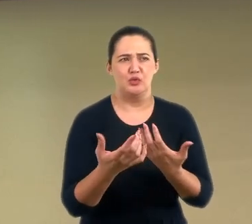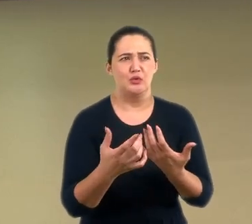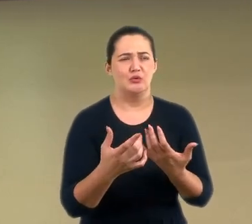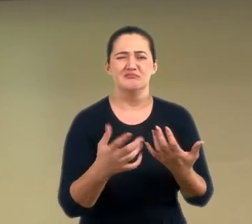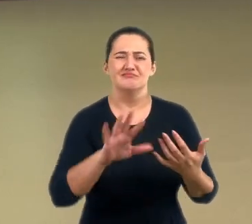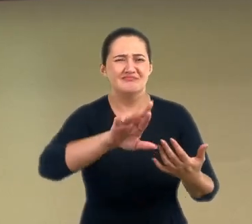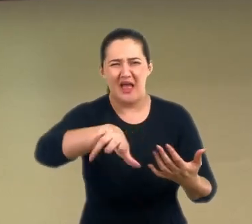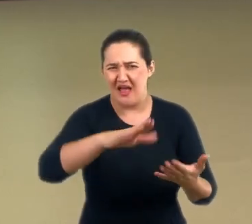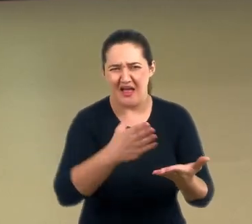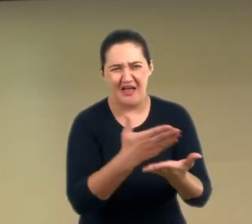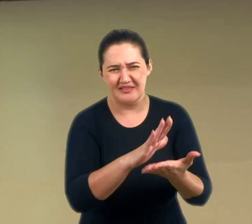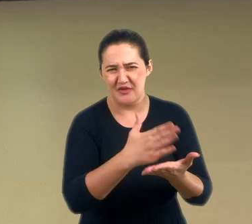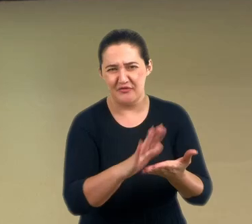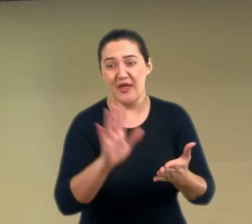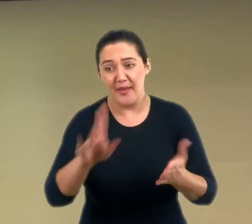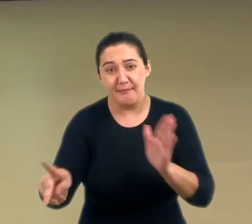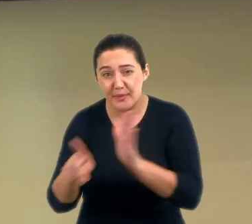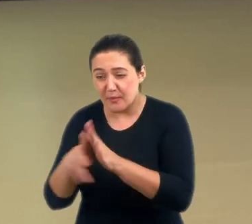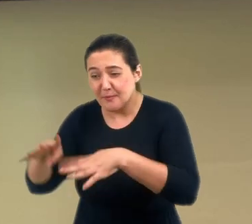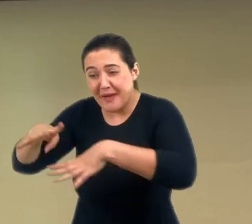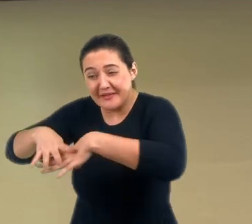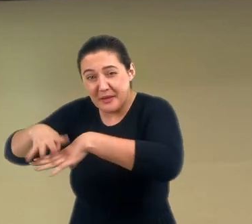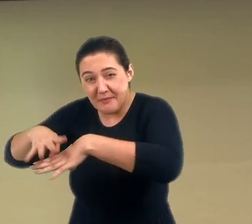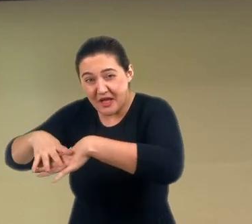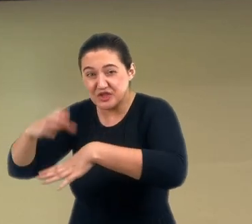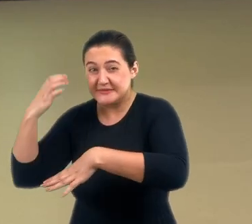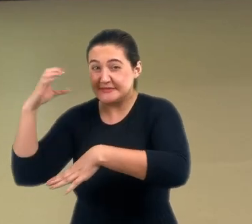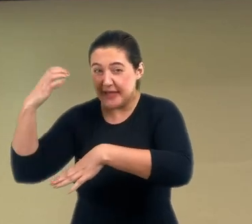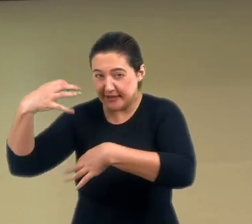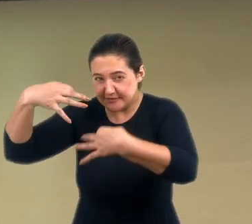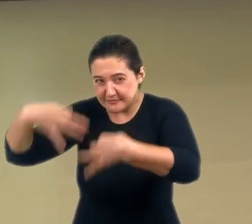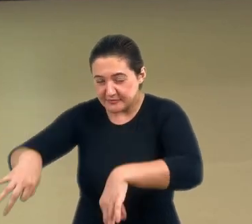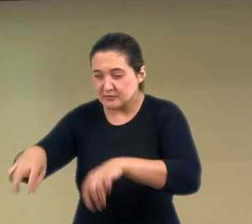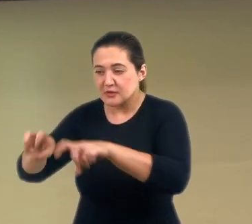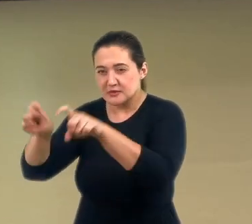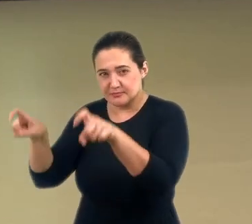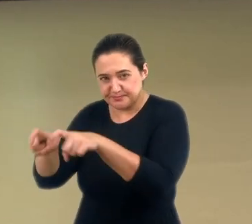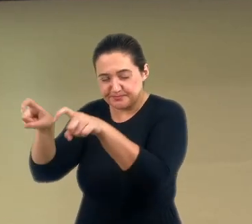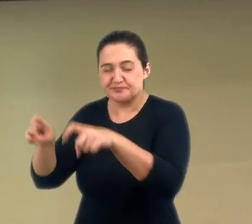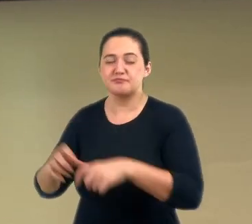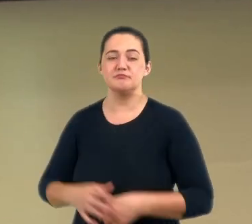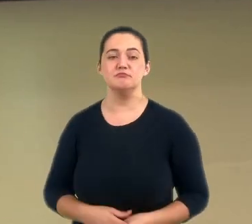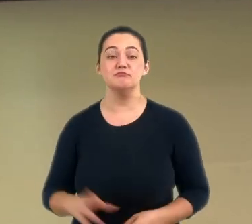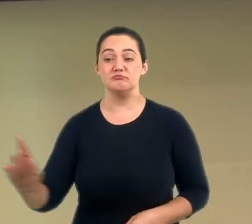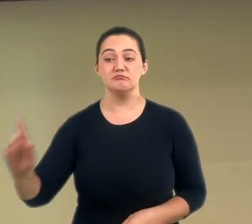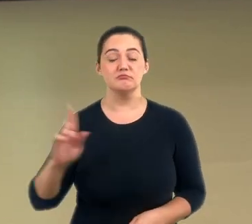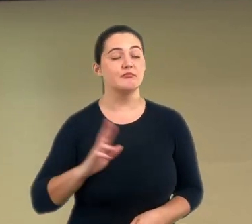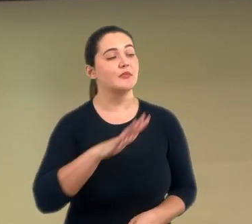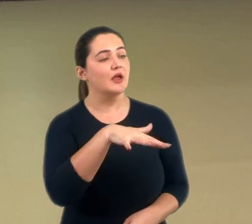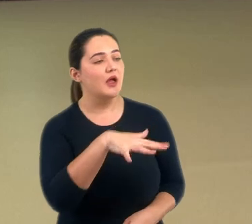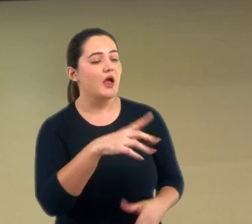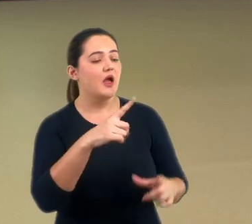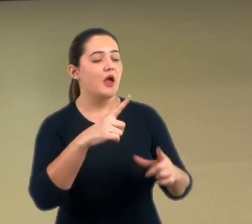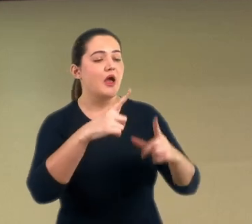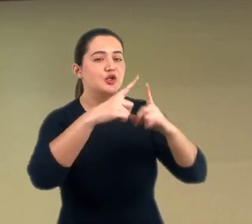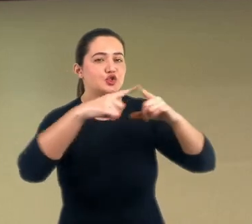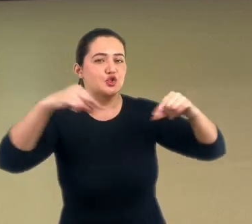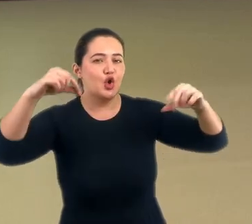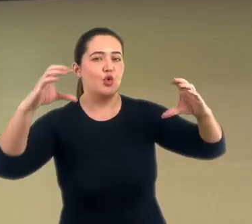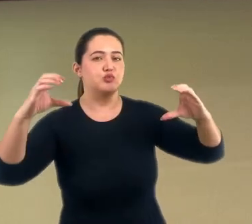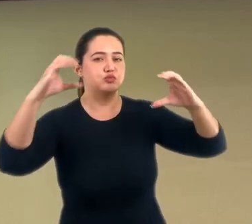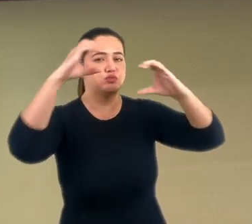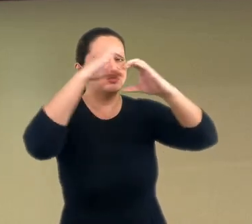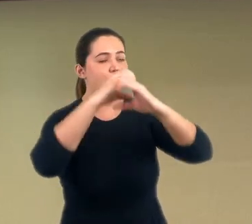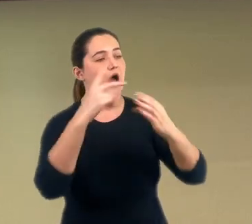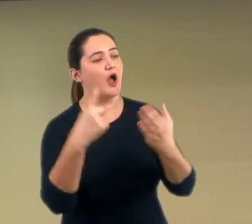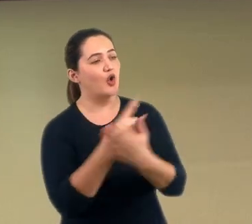horóscopo, é precisão matemática e científica. Ele fala comigo, por exemplo, olha, esse eclipse solar aconteceu pelos